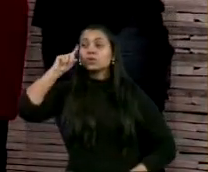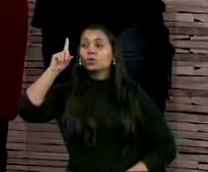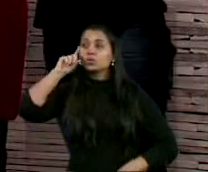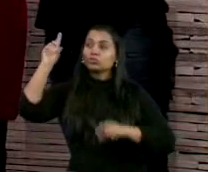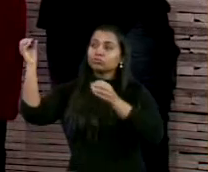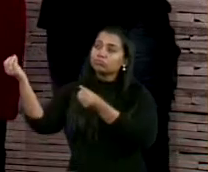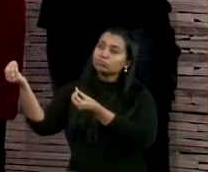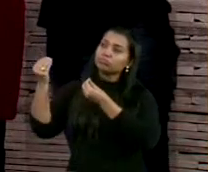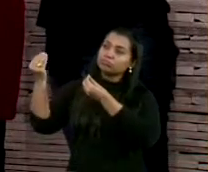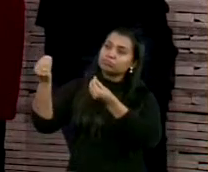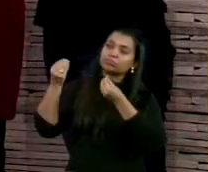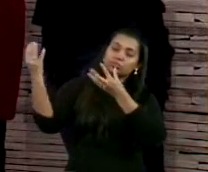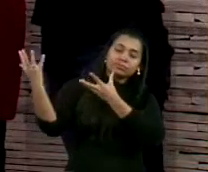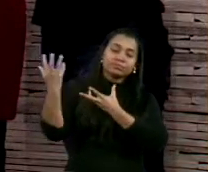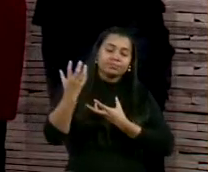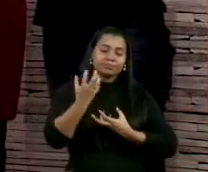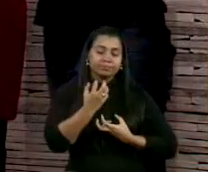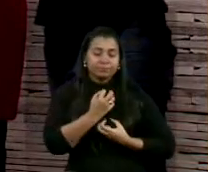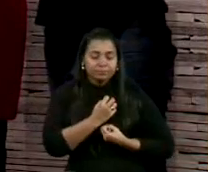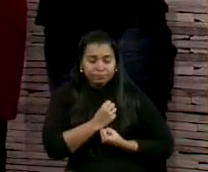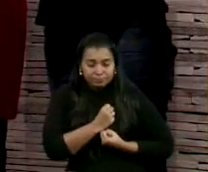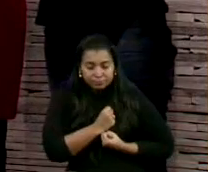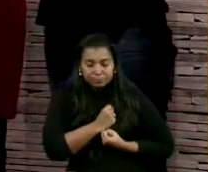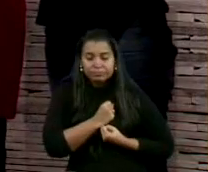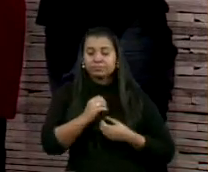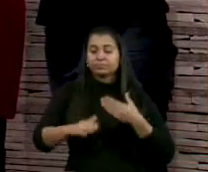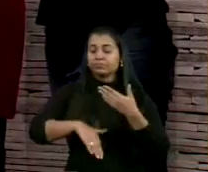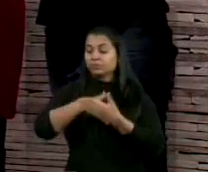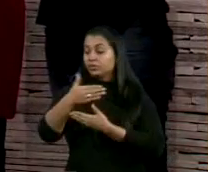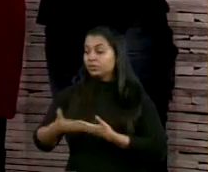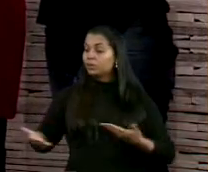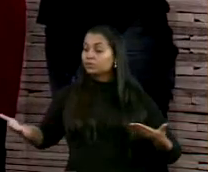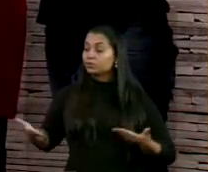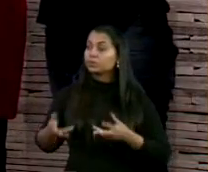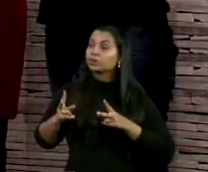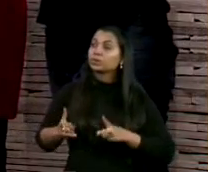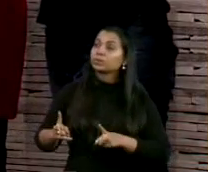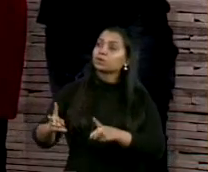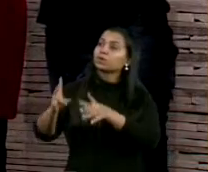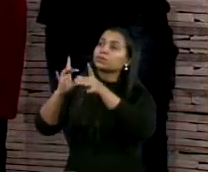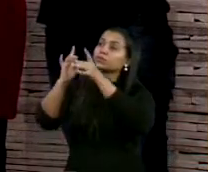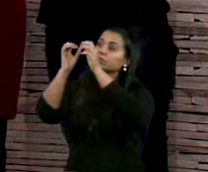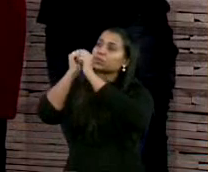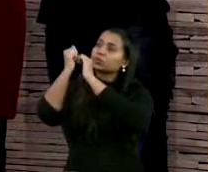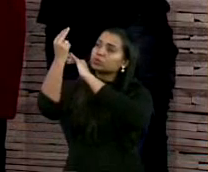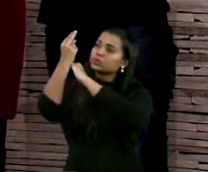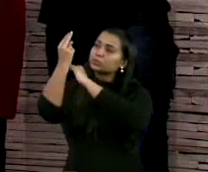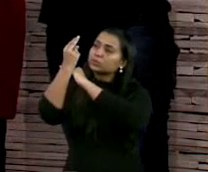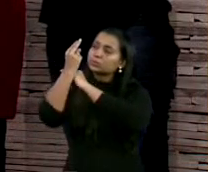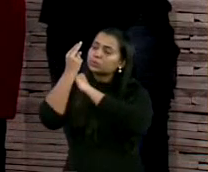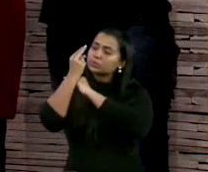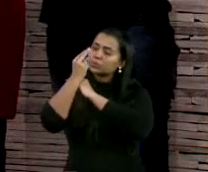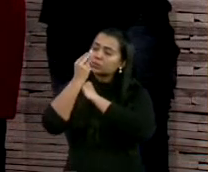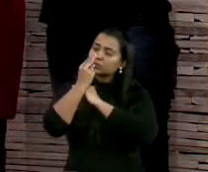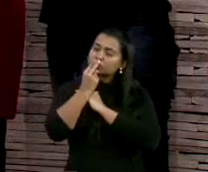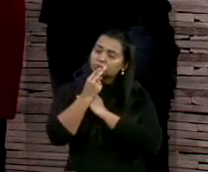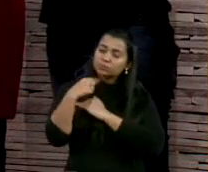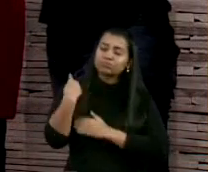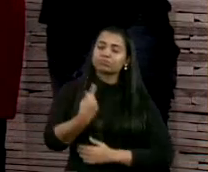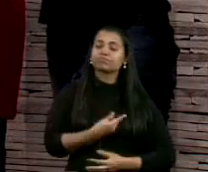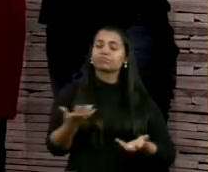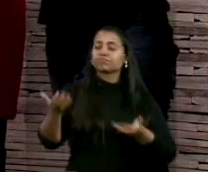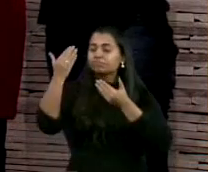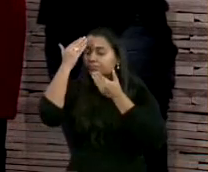Rainha, pelos benefícios que todos os dias recebemos de vossas mãos liberais. Dignai-vos agora e para sempre tomar-nos debaixo de